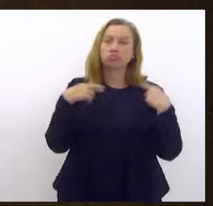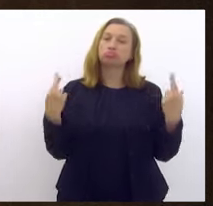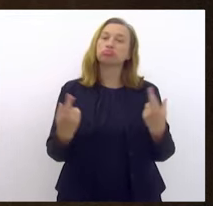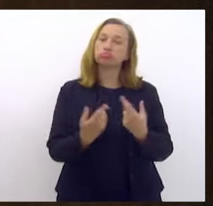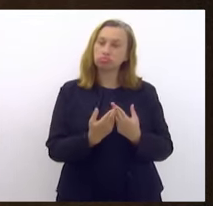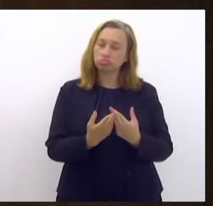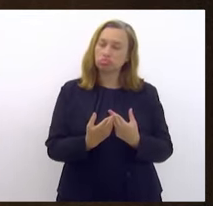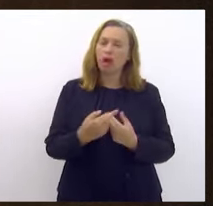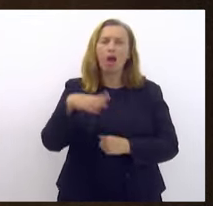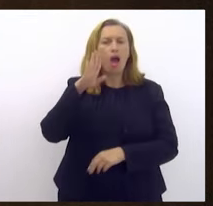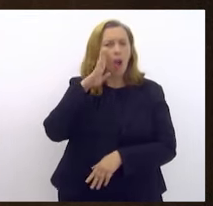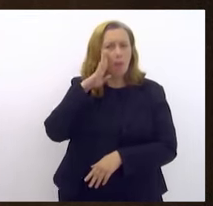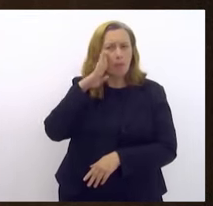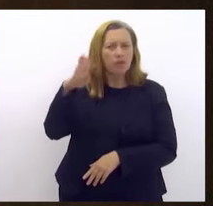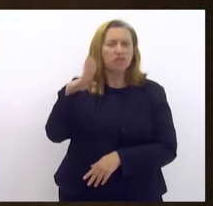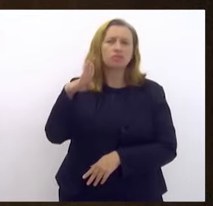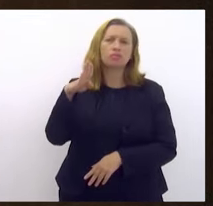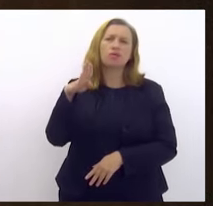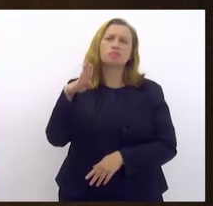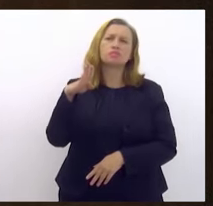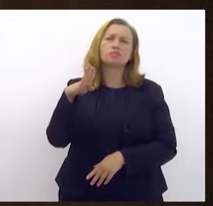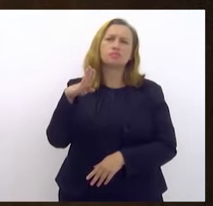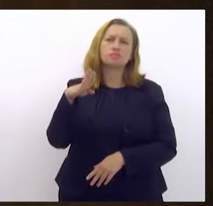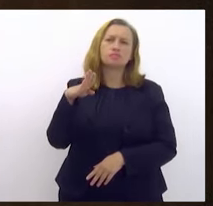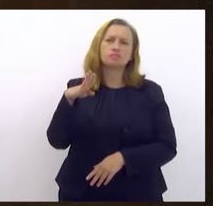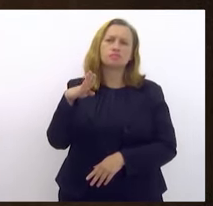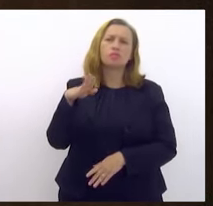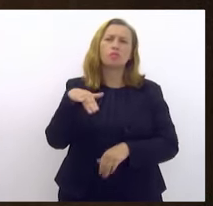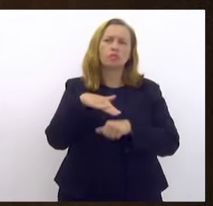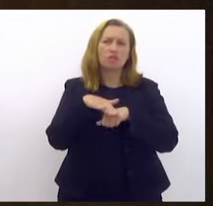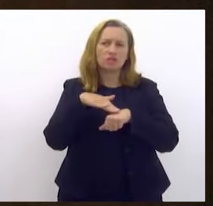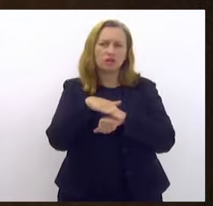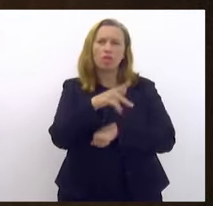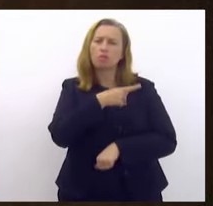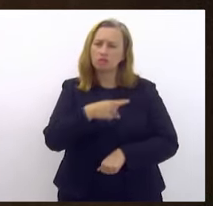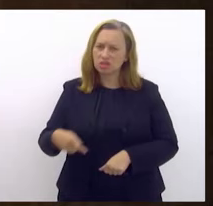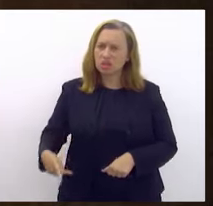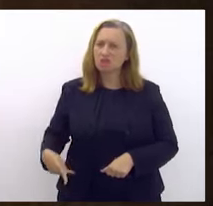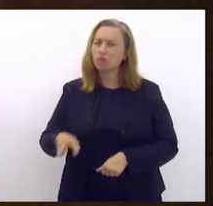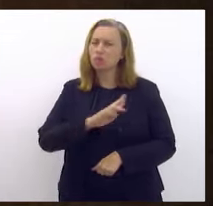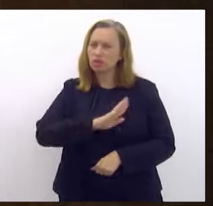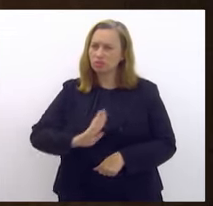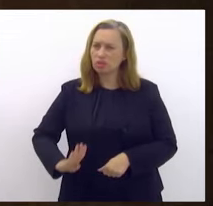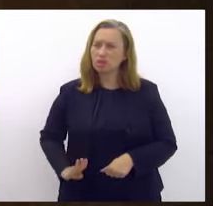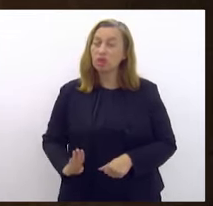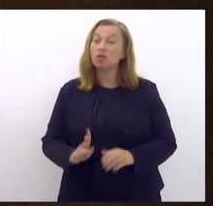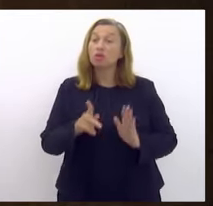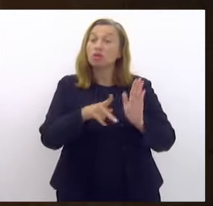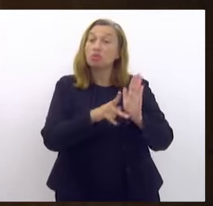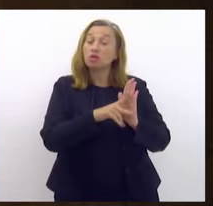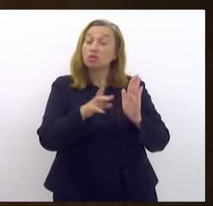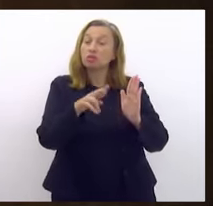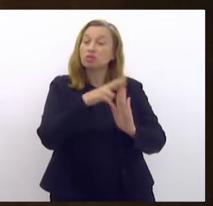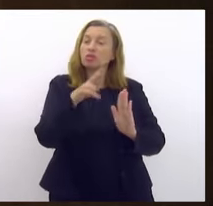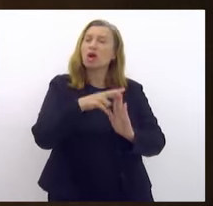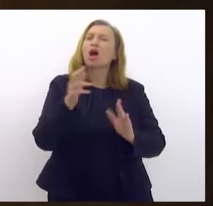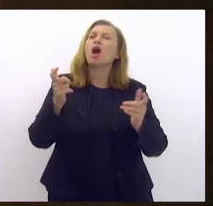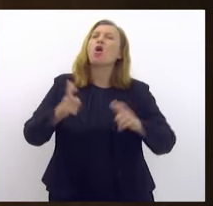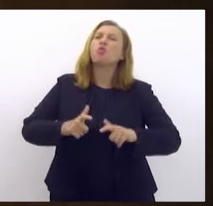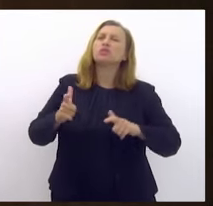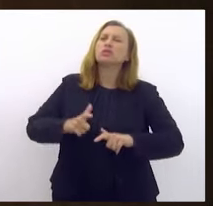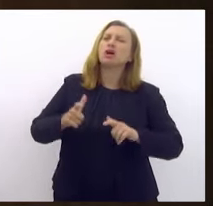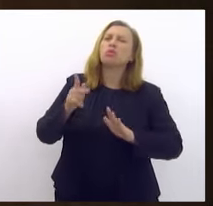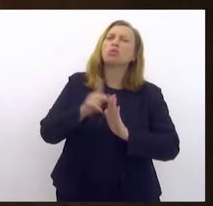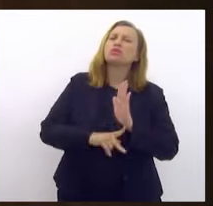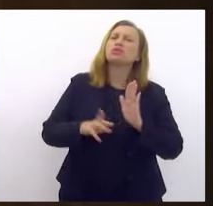mesa, é fundamental que leve-se ao presidente esse projeto de resolução. Onde é que ele está, deputado Luiz Paulo?